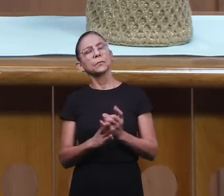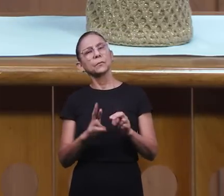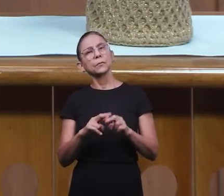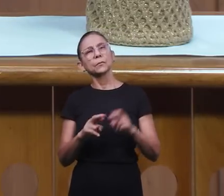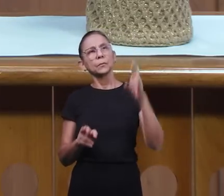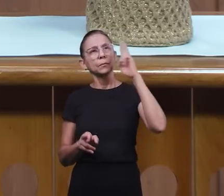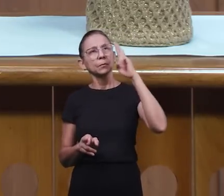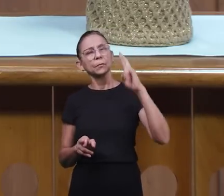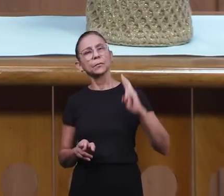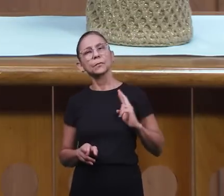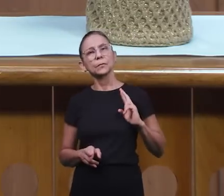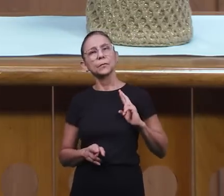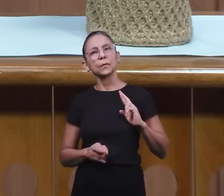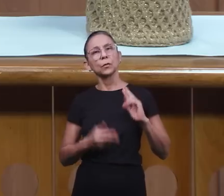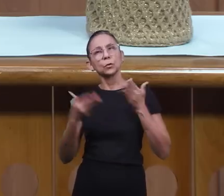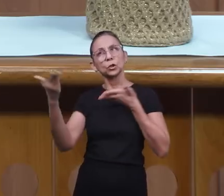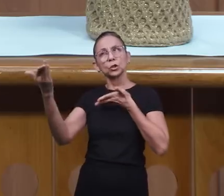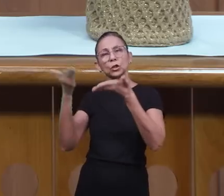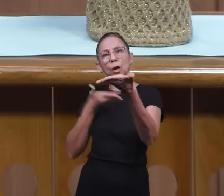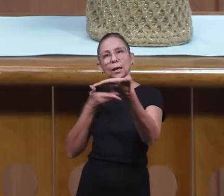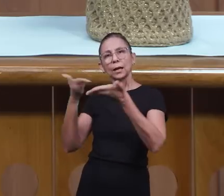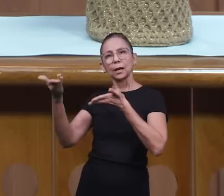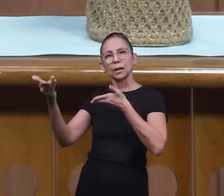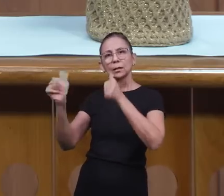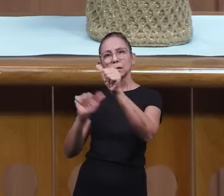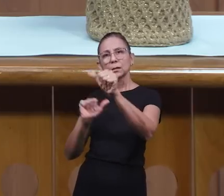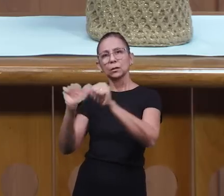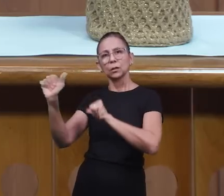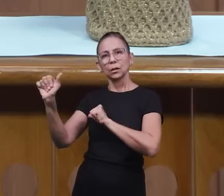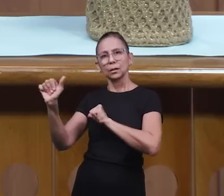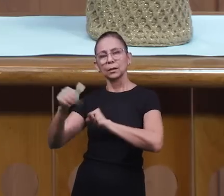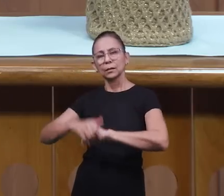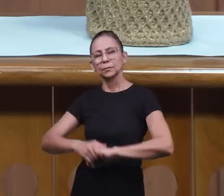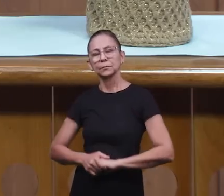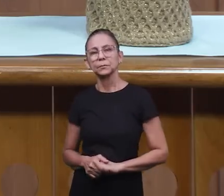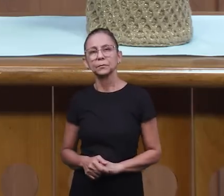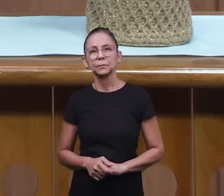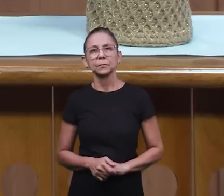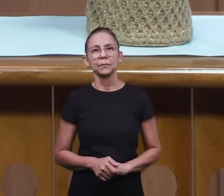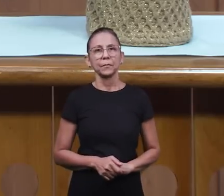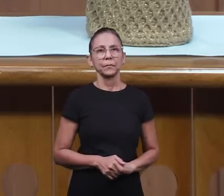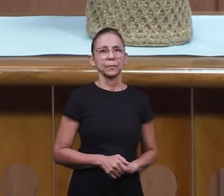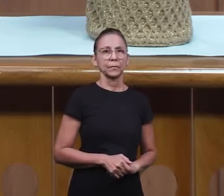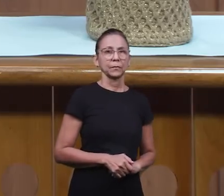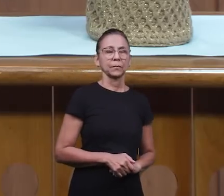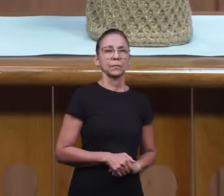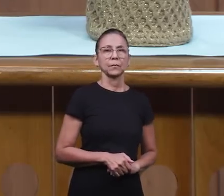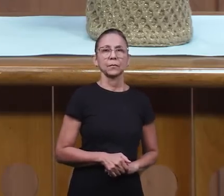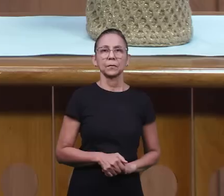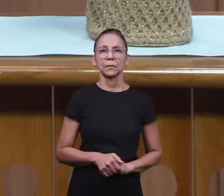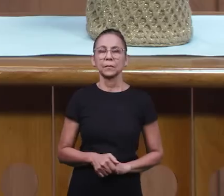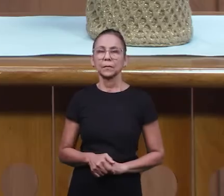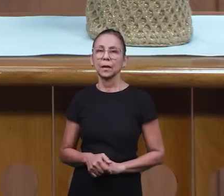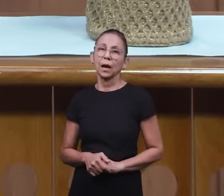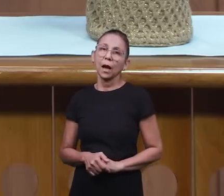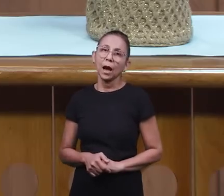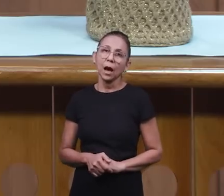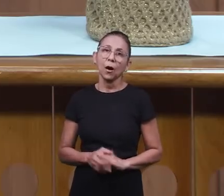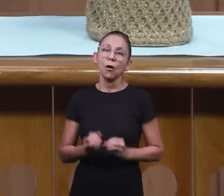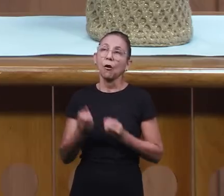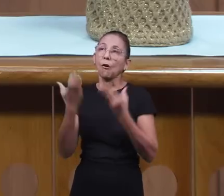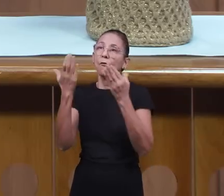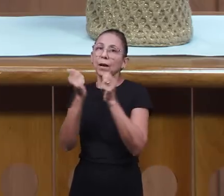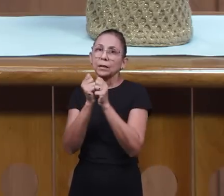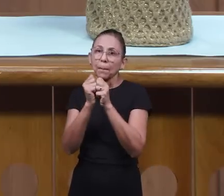é baseado em troca de favores com Deus, onde os que oferecem mais se gloriam sobre os que